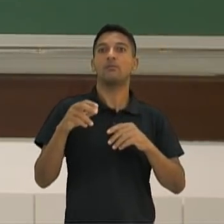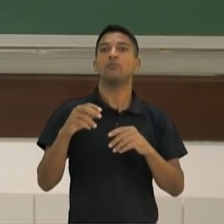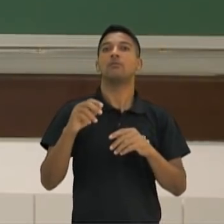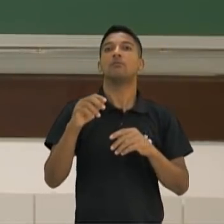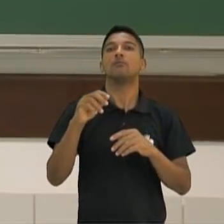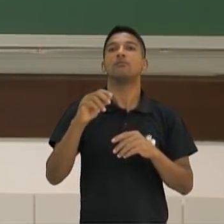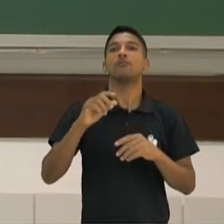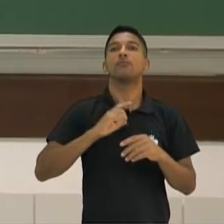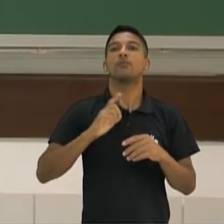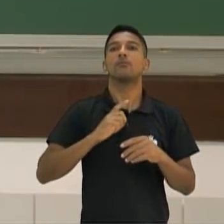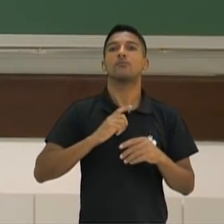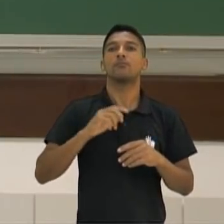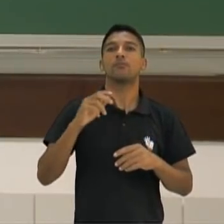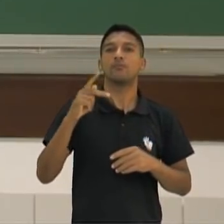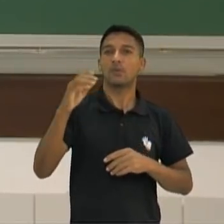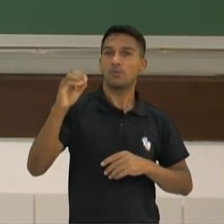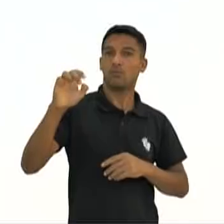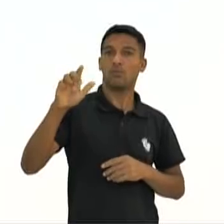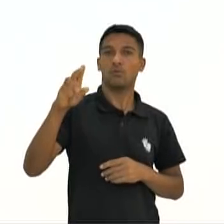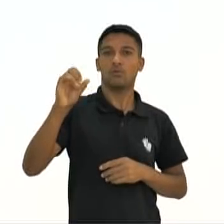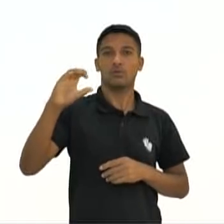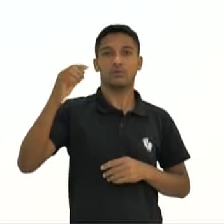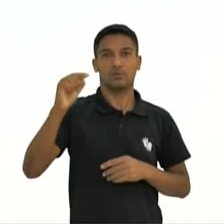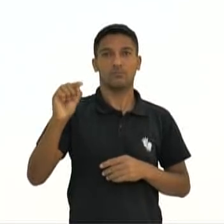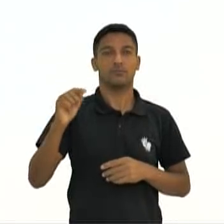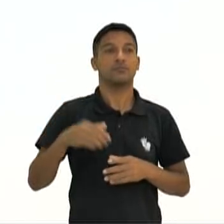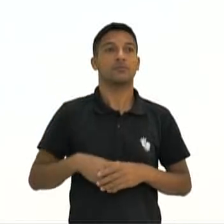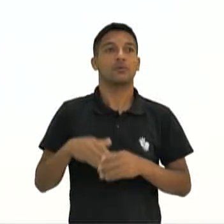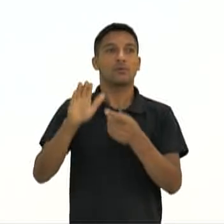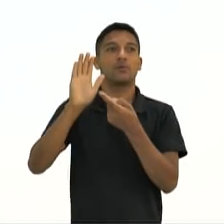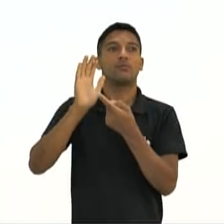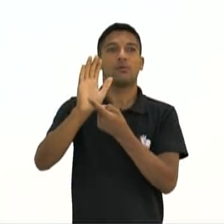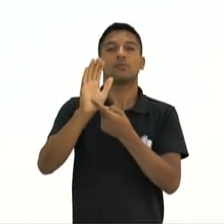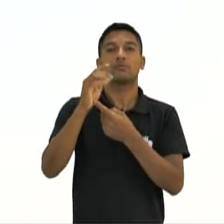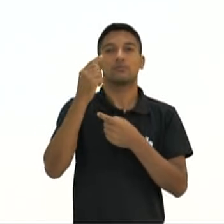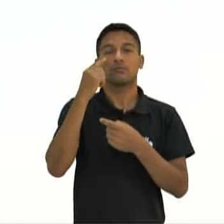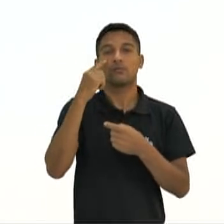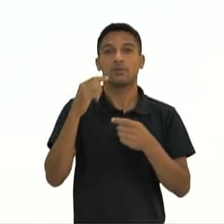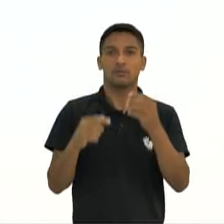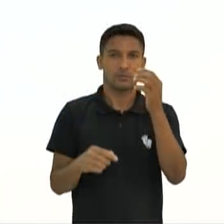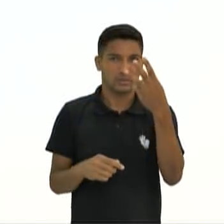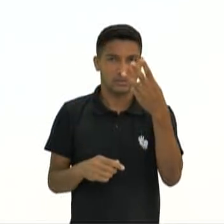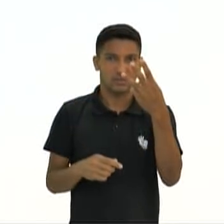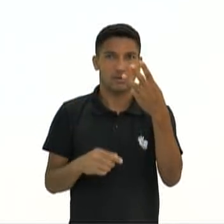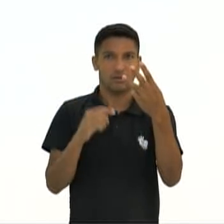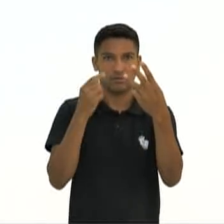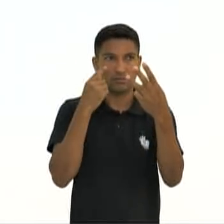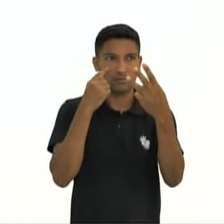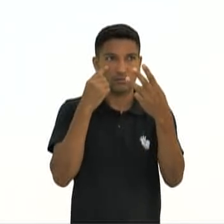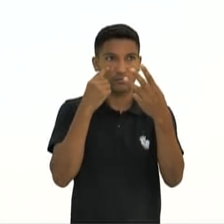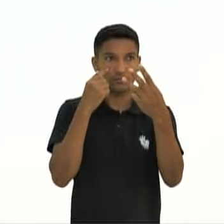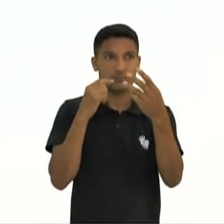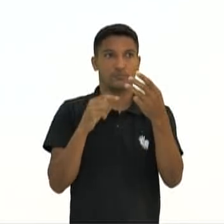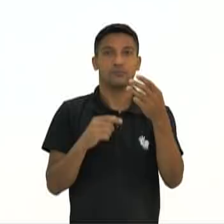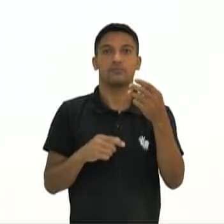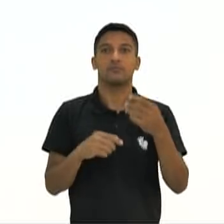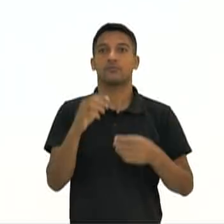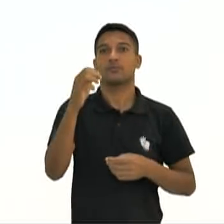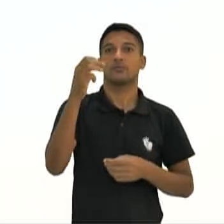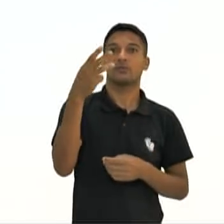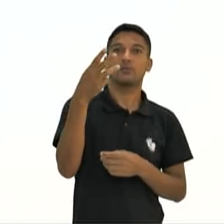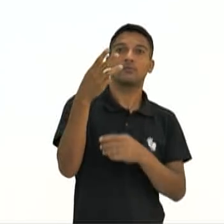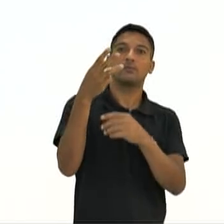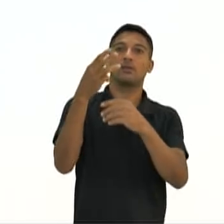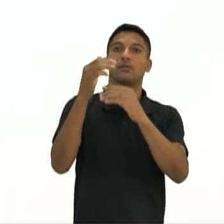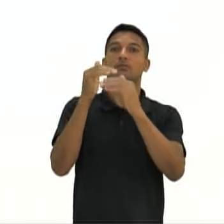perspectiva, nós temos alguns dados não muito agradáveis, dizendo que 3/4 dos esgotos literalmente voltam ao rio.